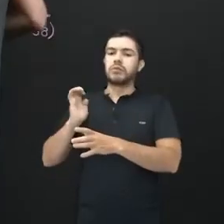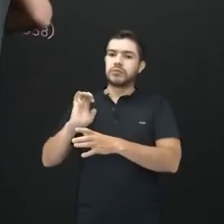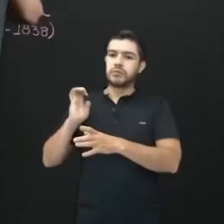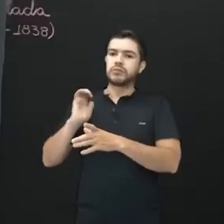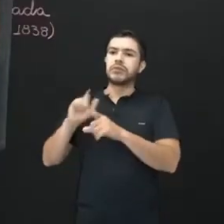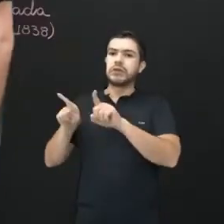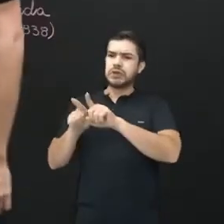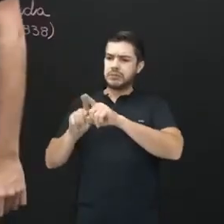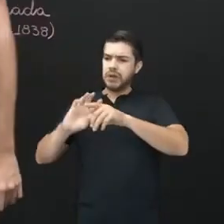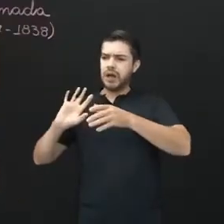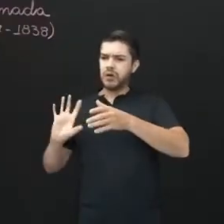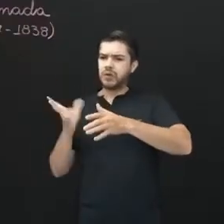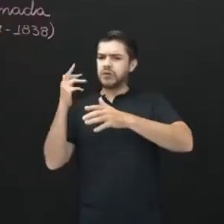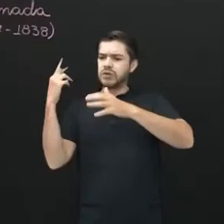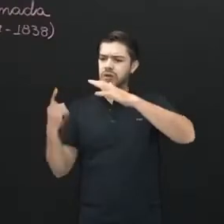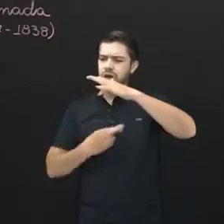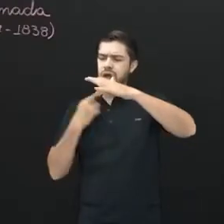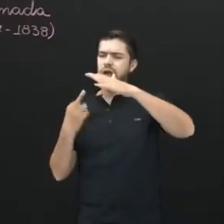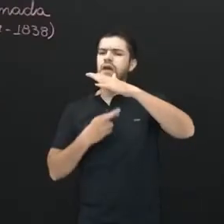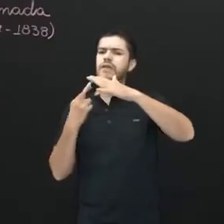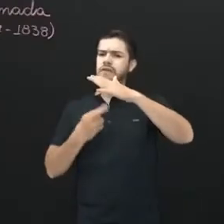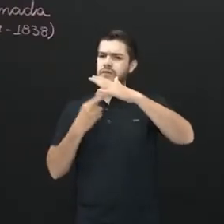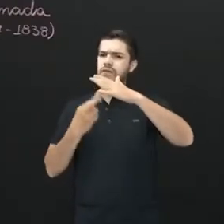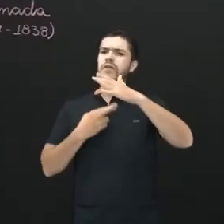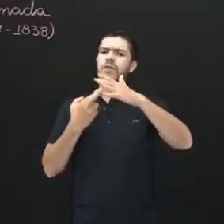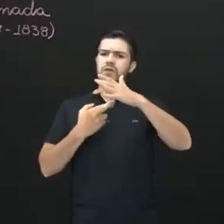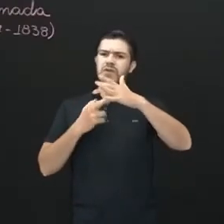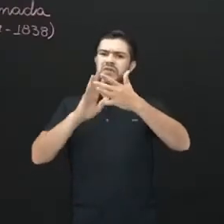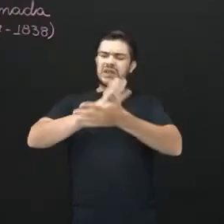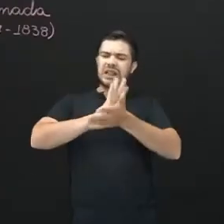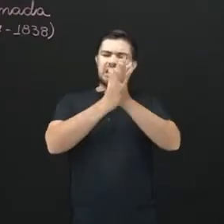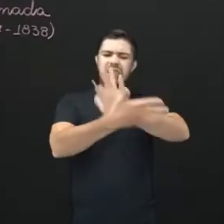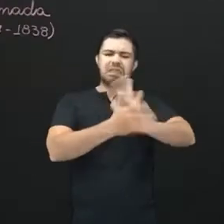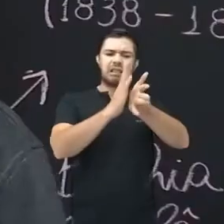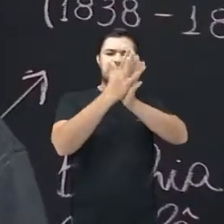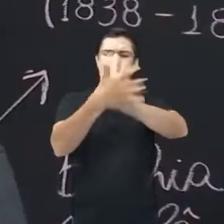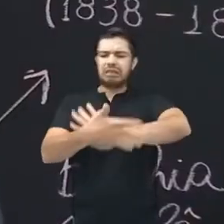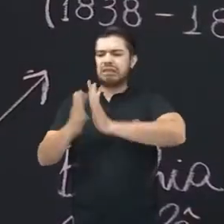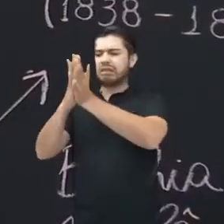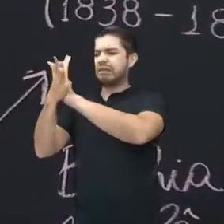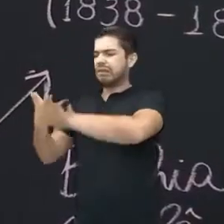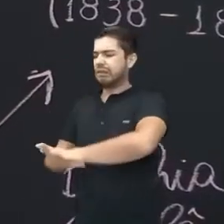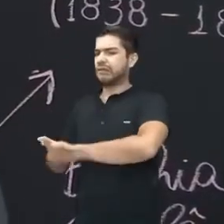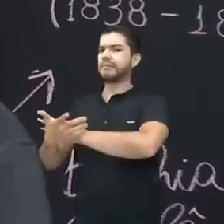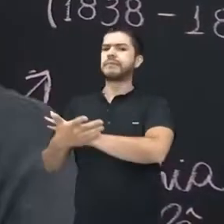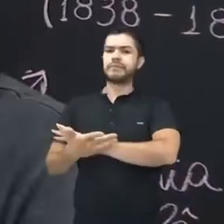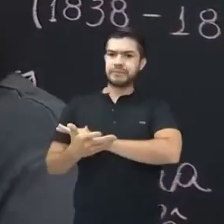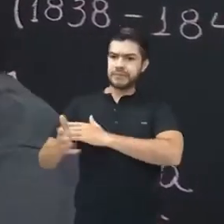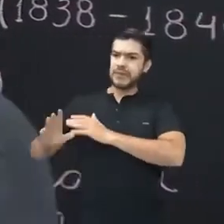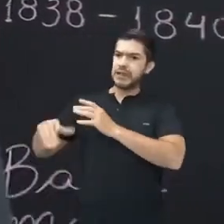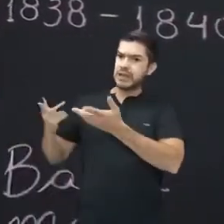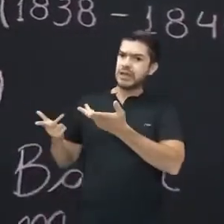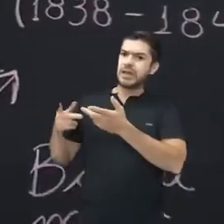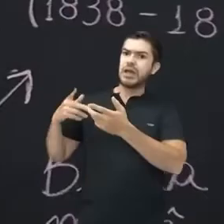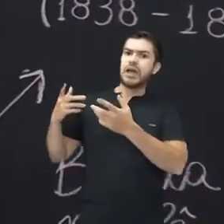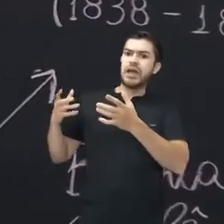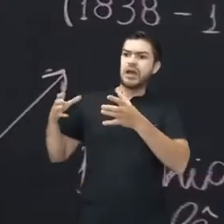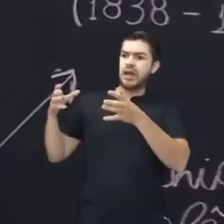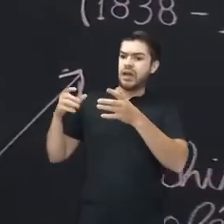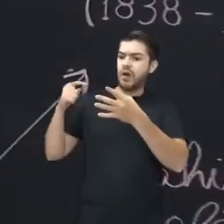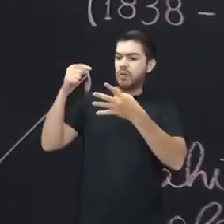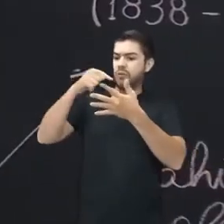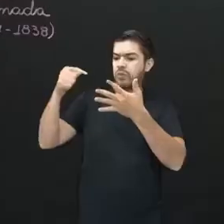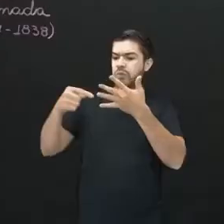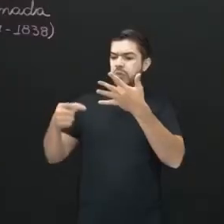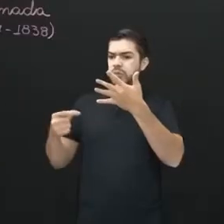que tiveram caráter popular, elas foram violentamente massacradas. Foi por meio desses instrumentos políticos que criou Dom